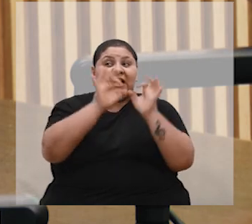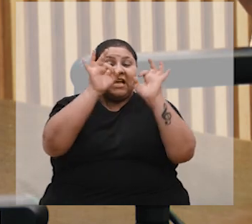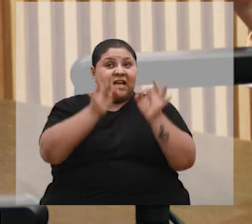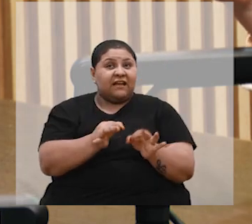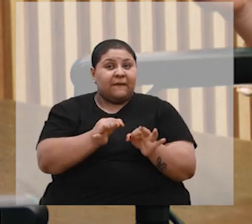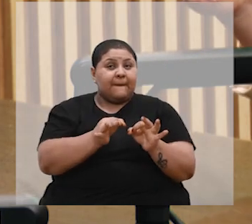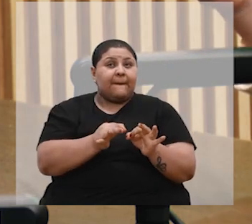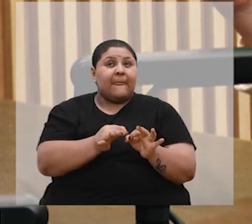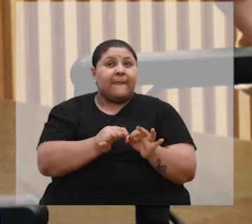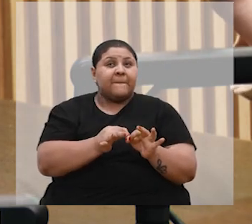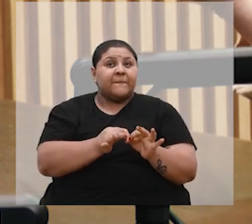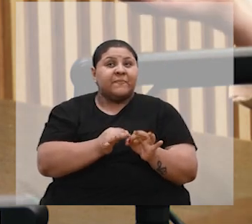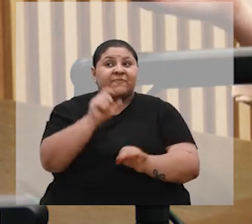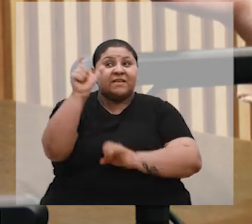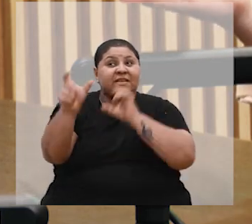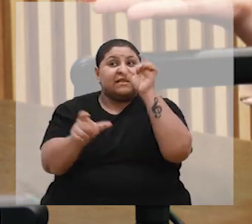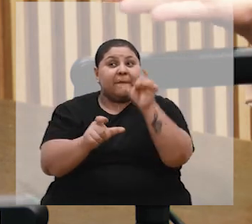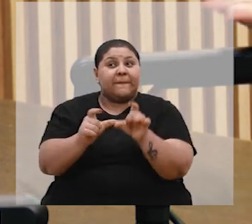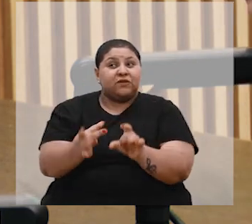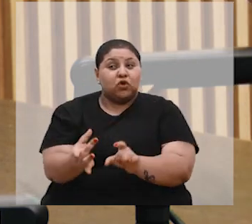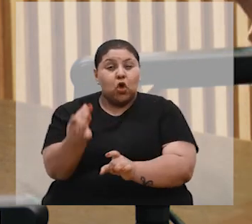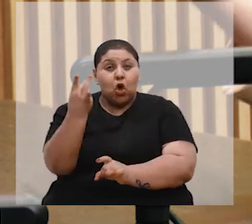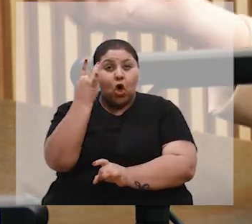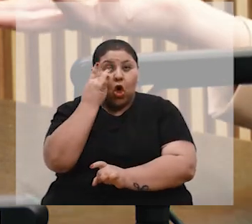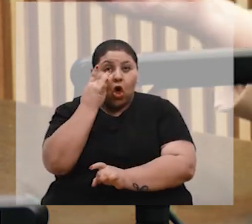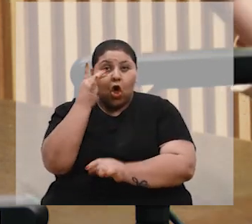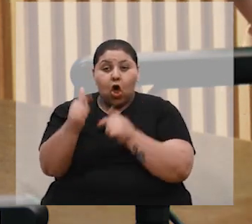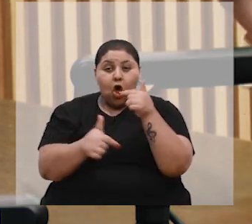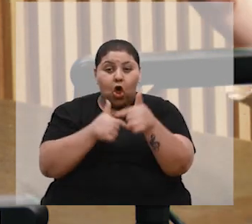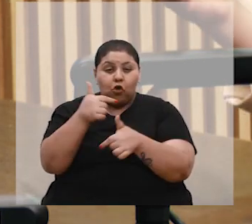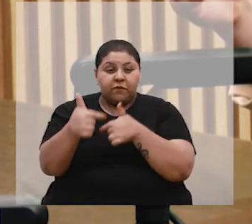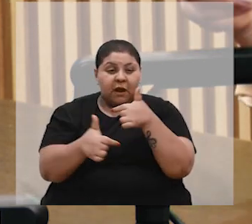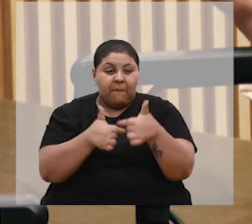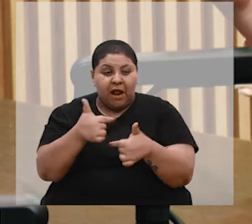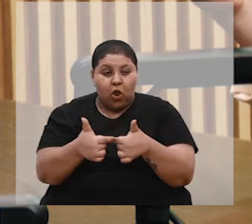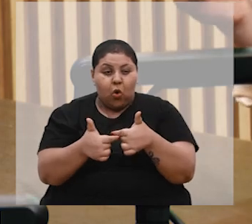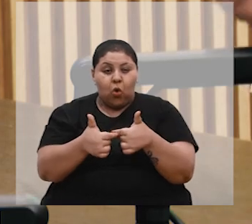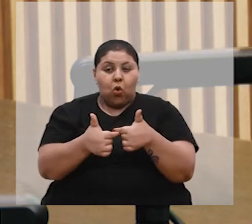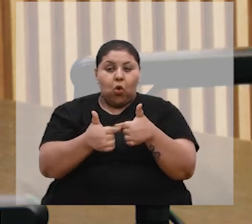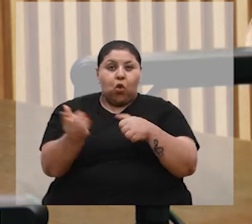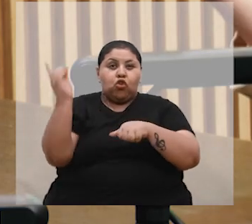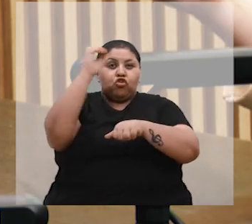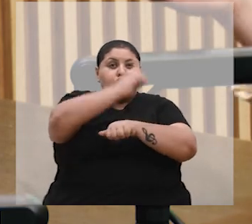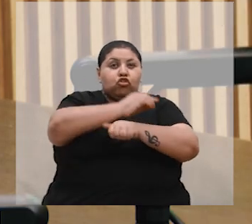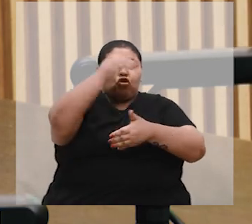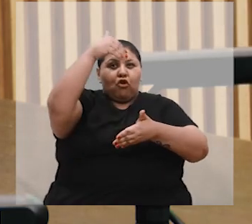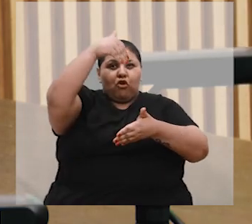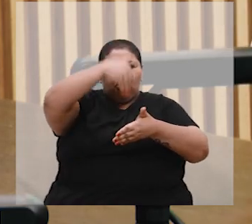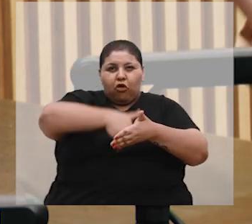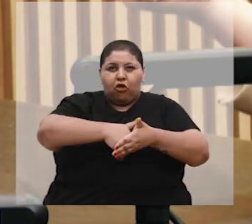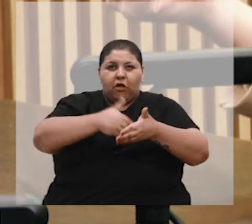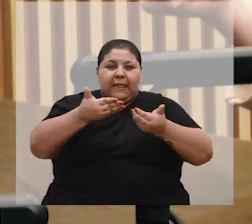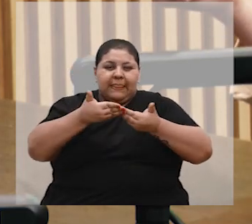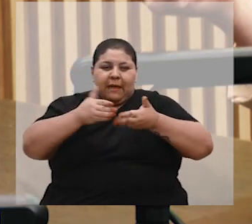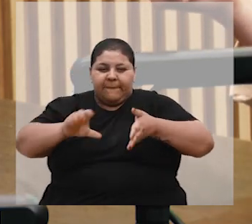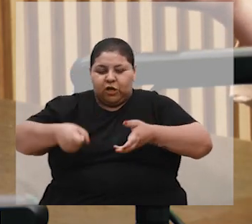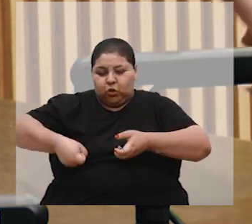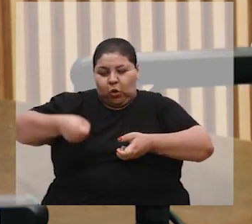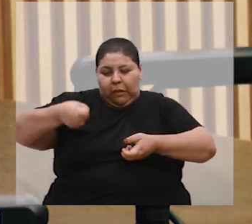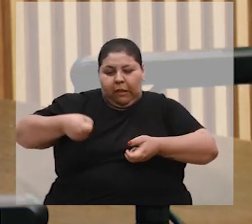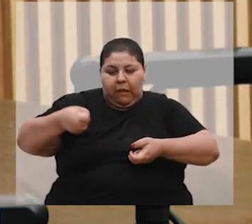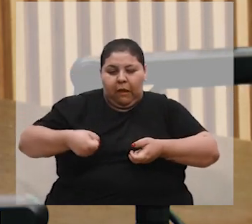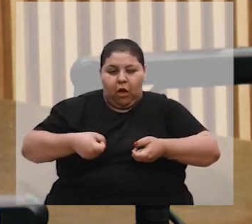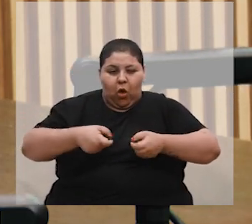integridade. Se alguém não presenciou, né? Ou não trabalhou como mesário e tal, então tem toda a abertura da maleta, rompimento de lacre e